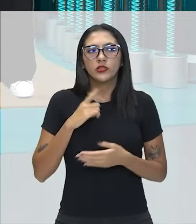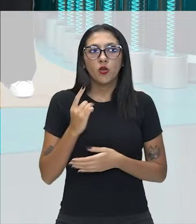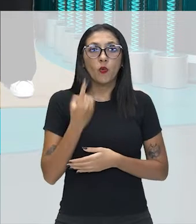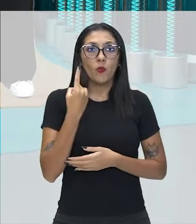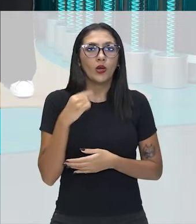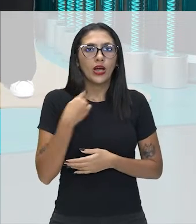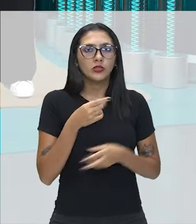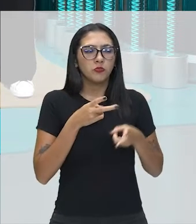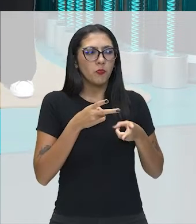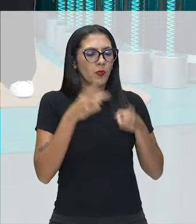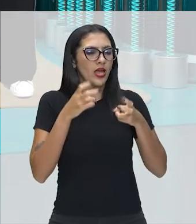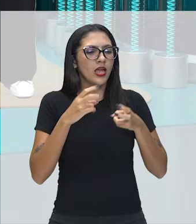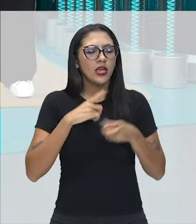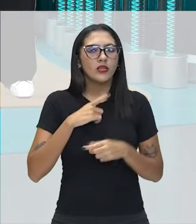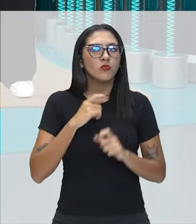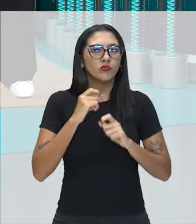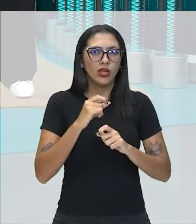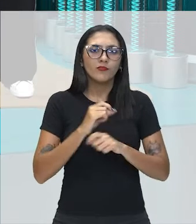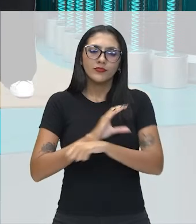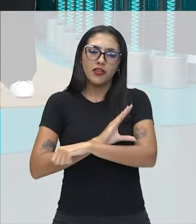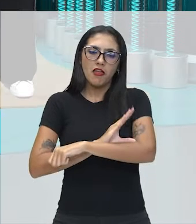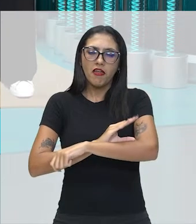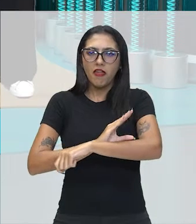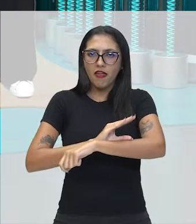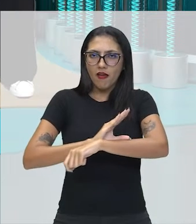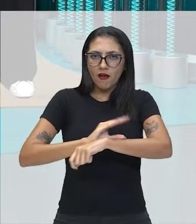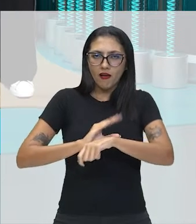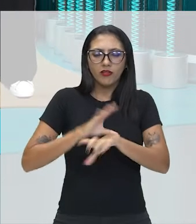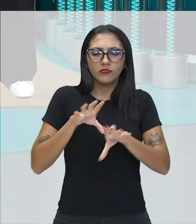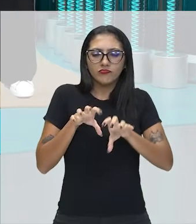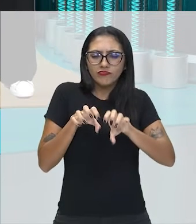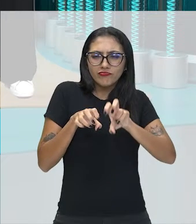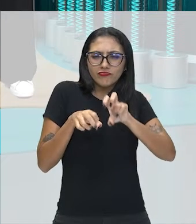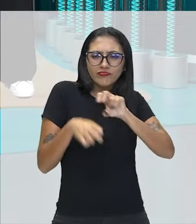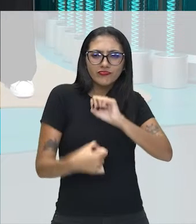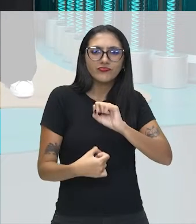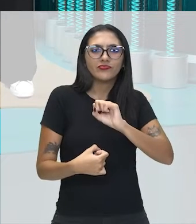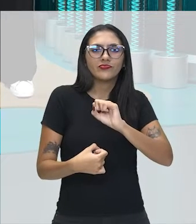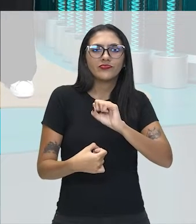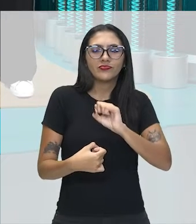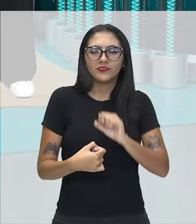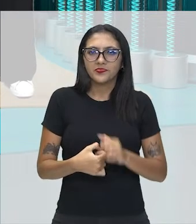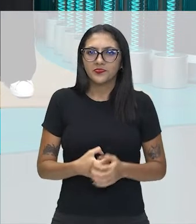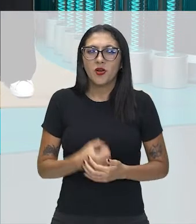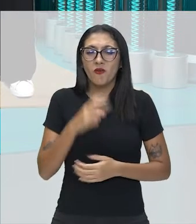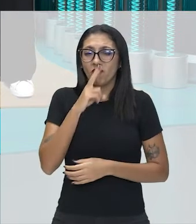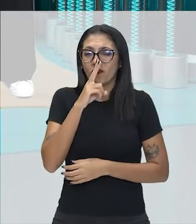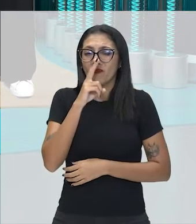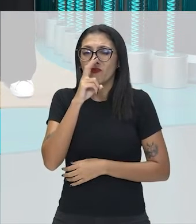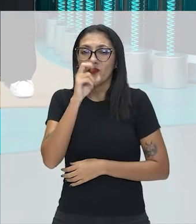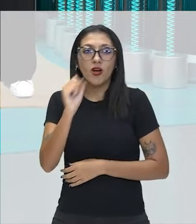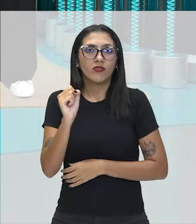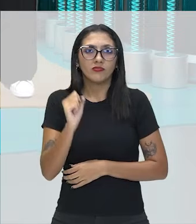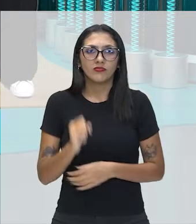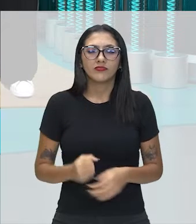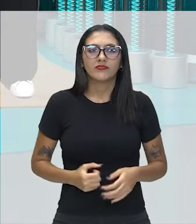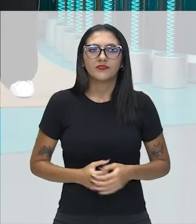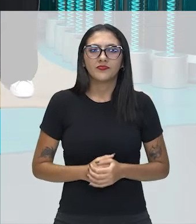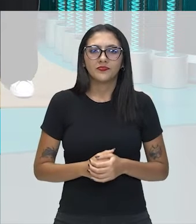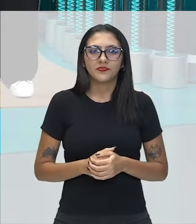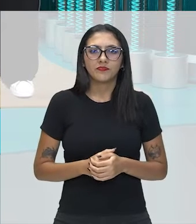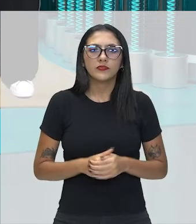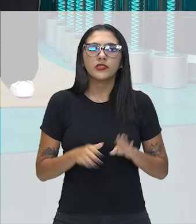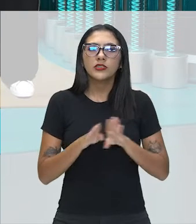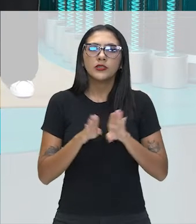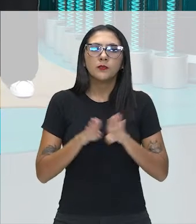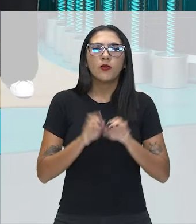é através da cãibra, dessa contração muscular intensa e involuntária. A